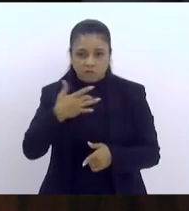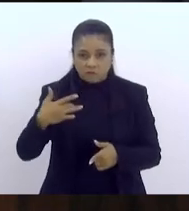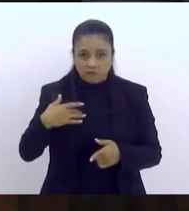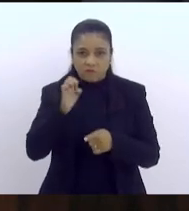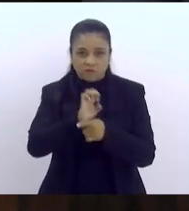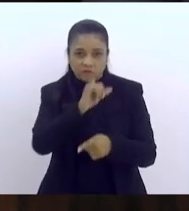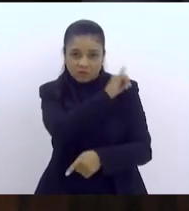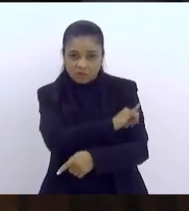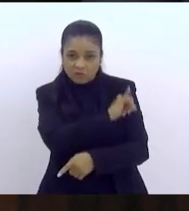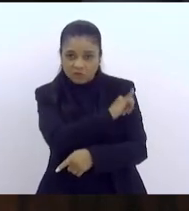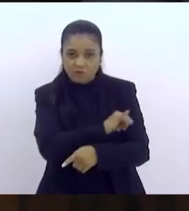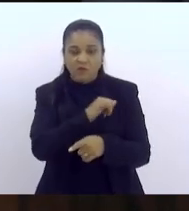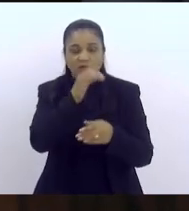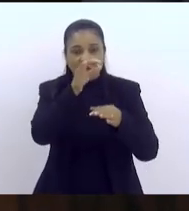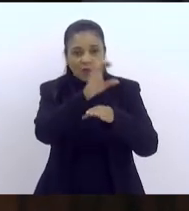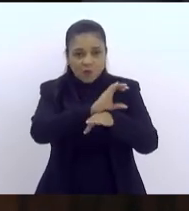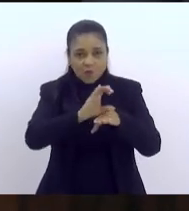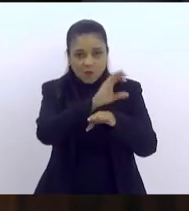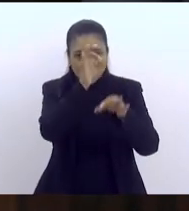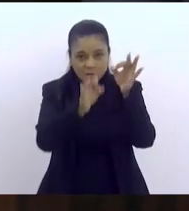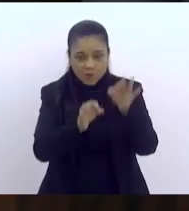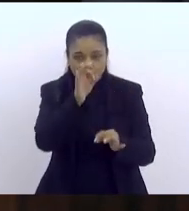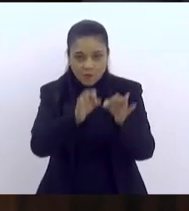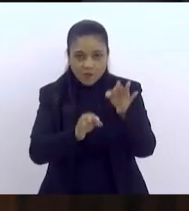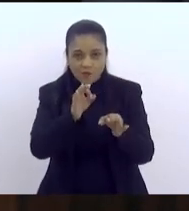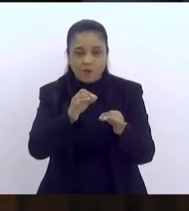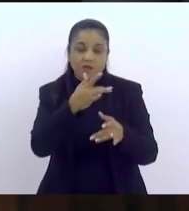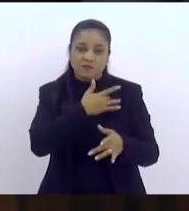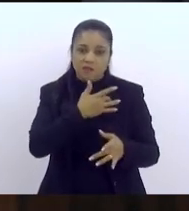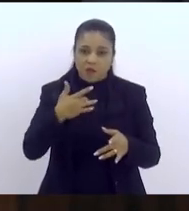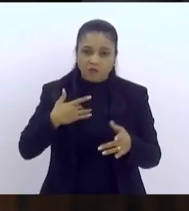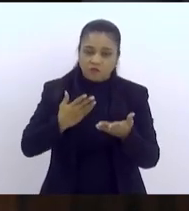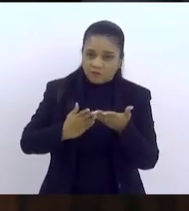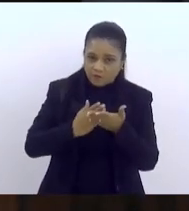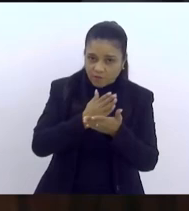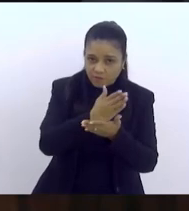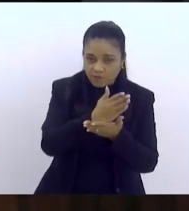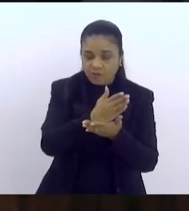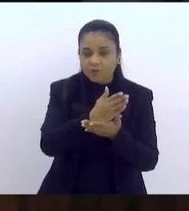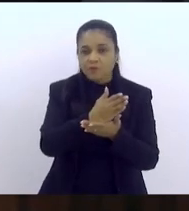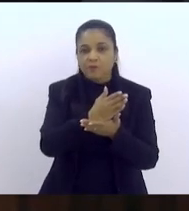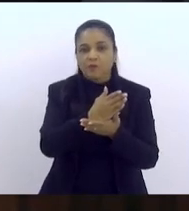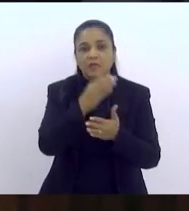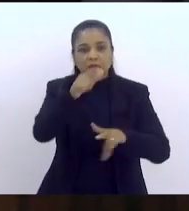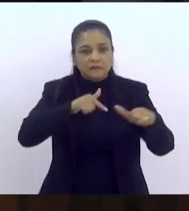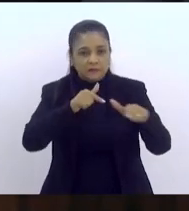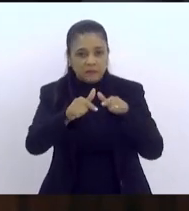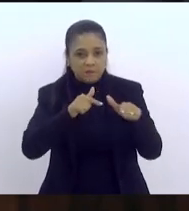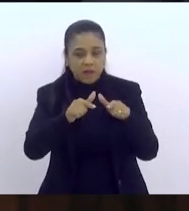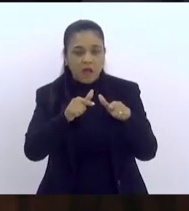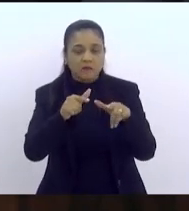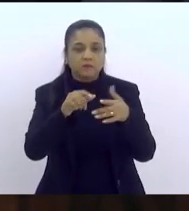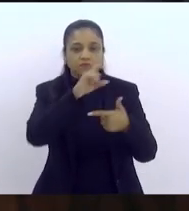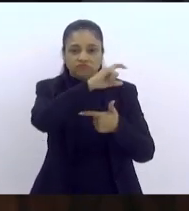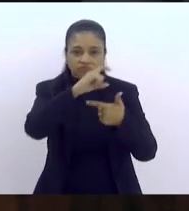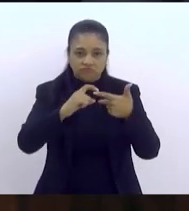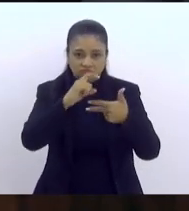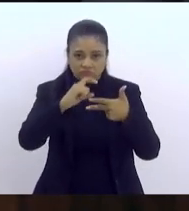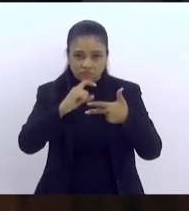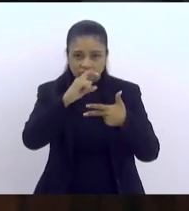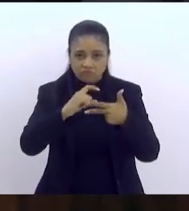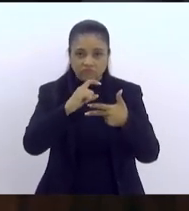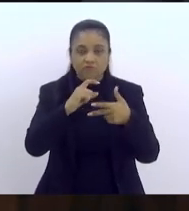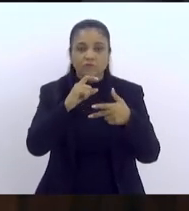de Constituição e Justiça pela constitucionalidade de saúde favorável, de trabalho legislativo social